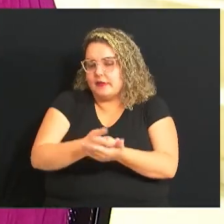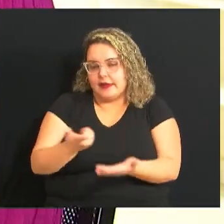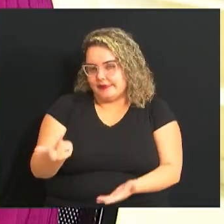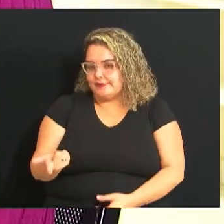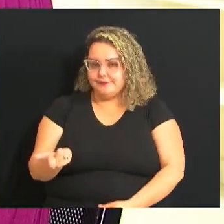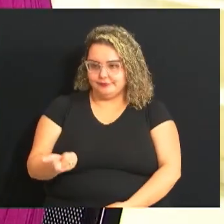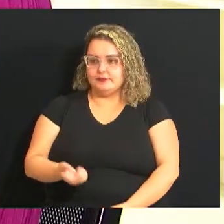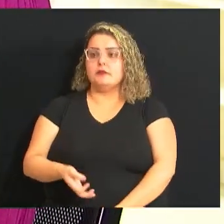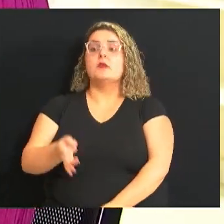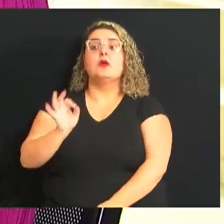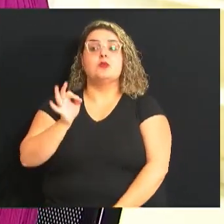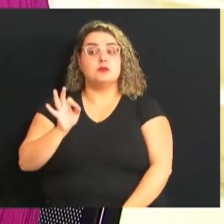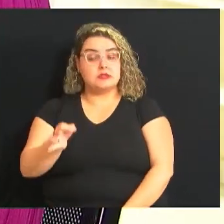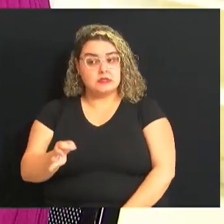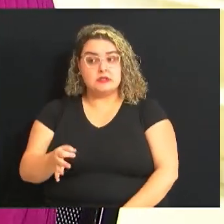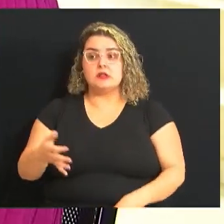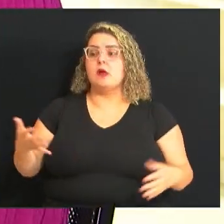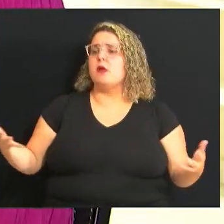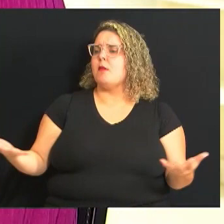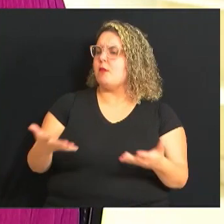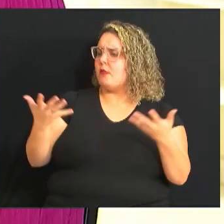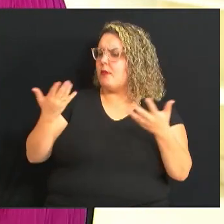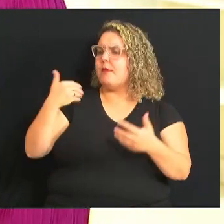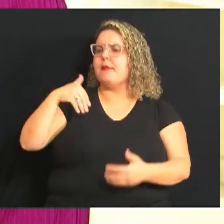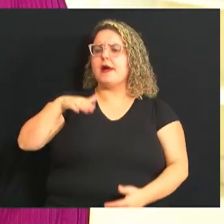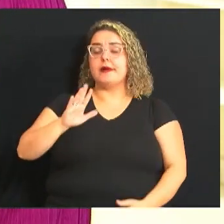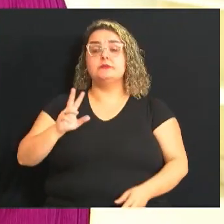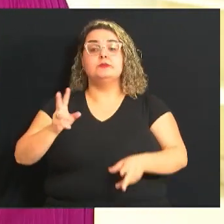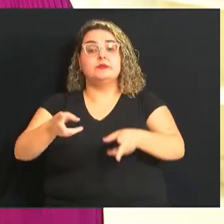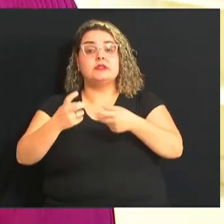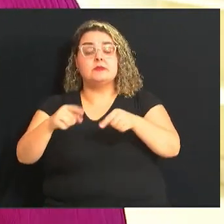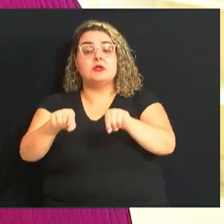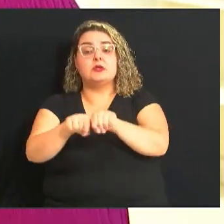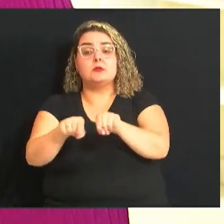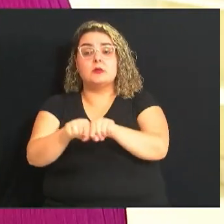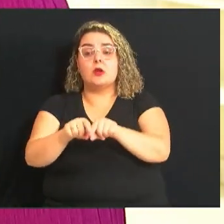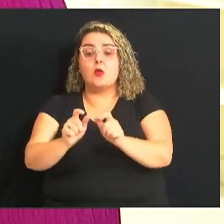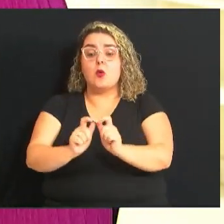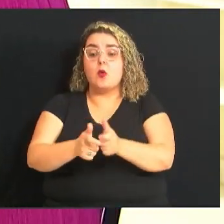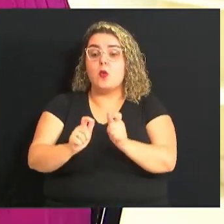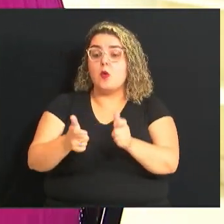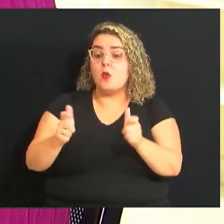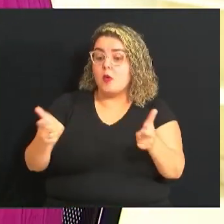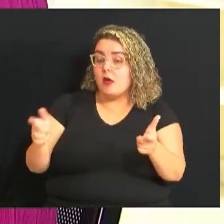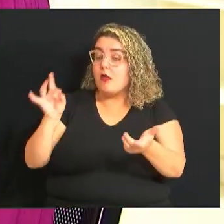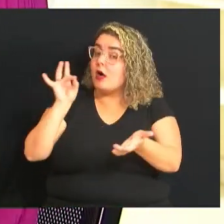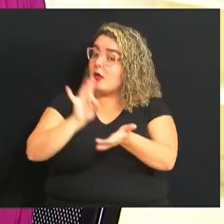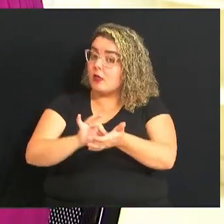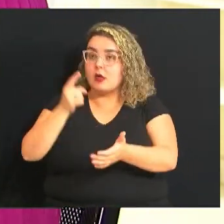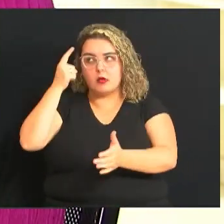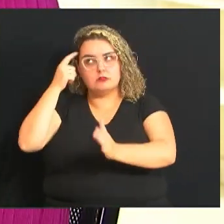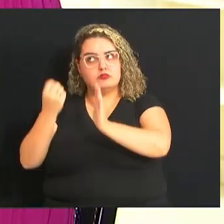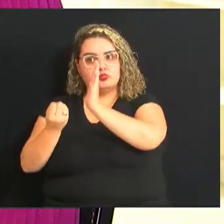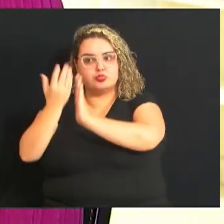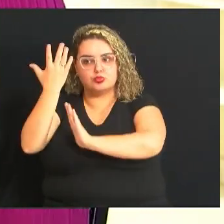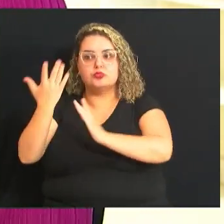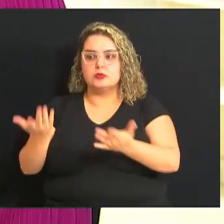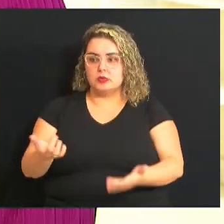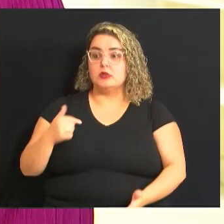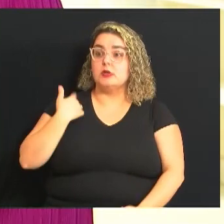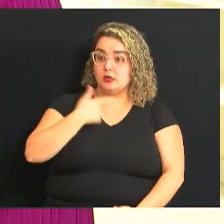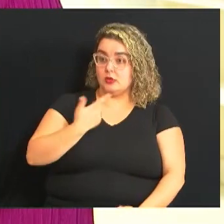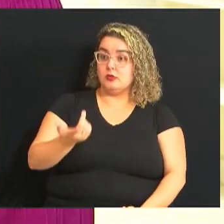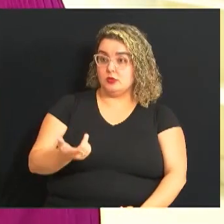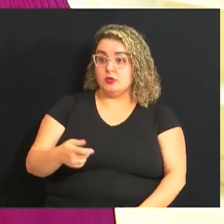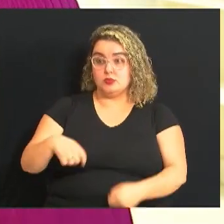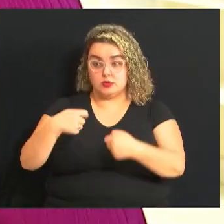o pessoal tá muito mais motivado a gente percebeu também um aumento da realmente da criatividade né que é o nosso negócio que